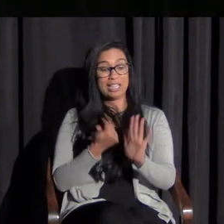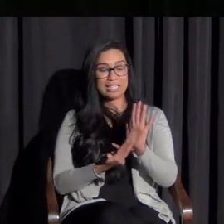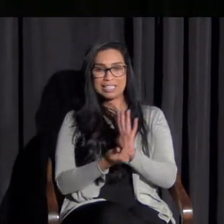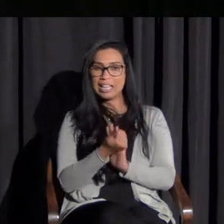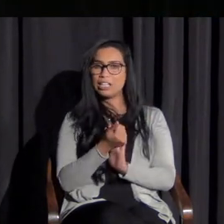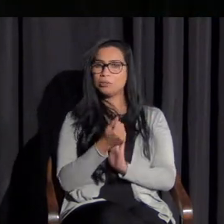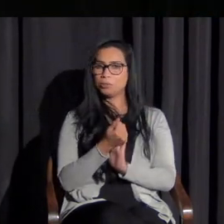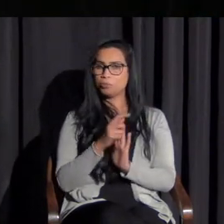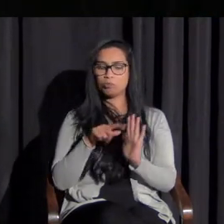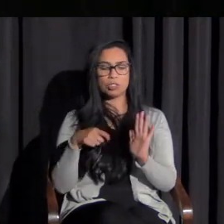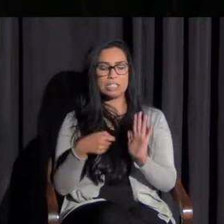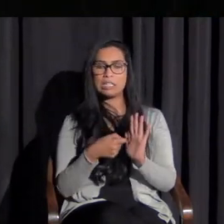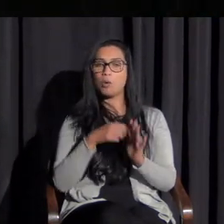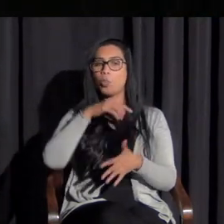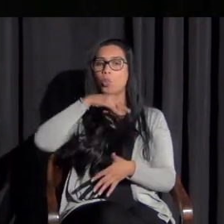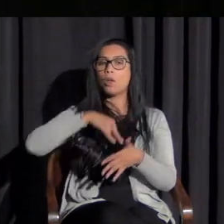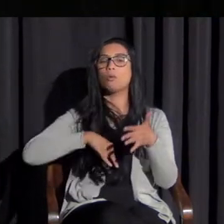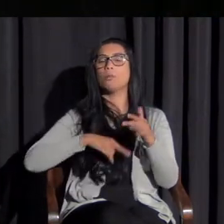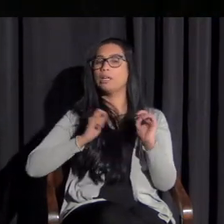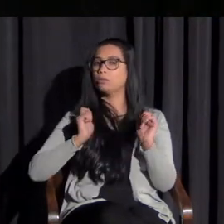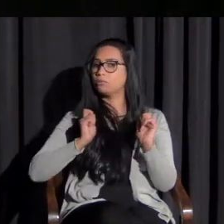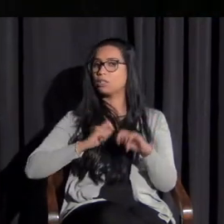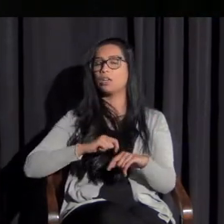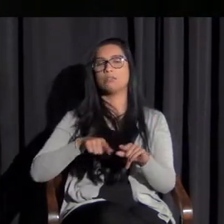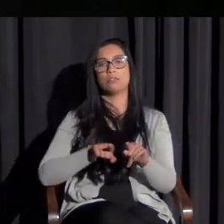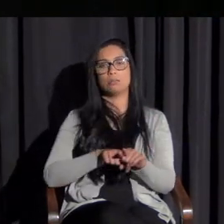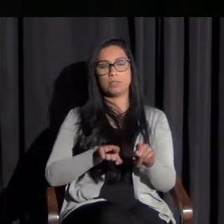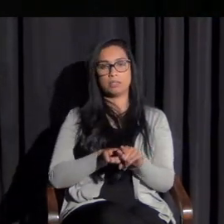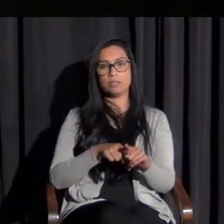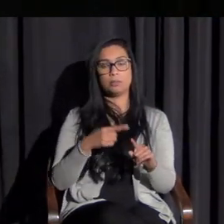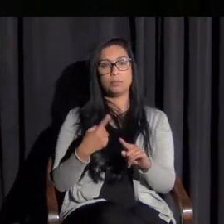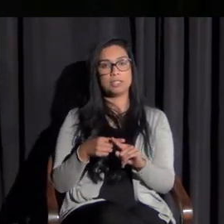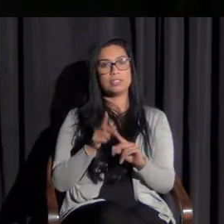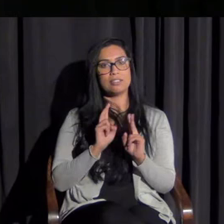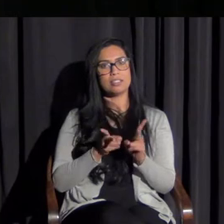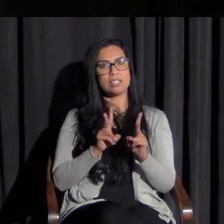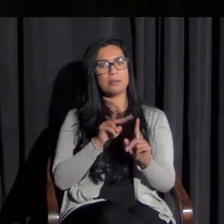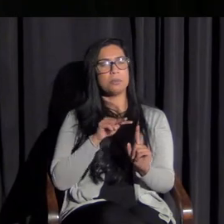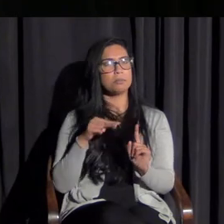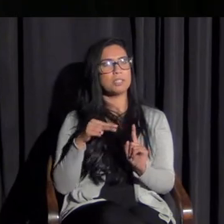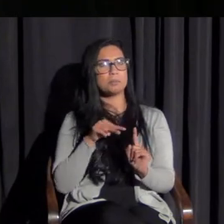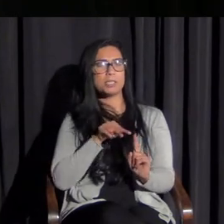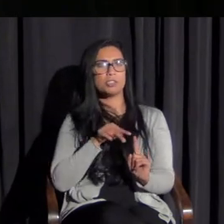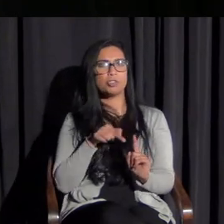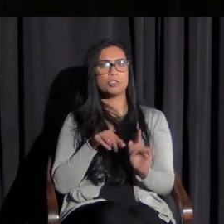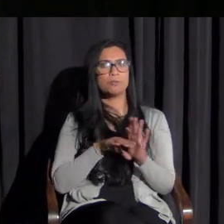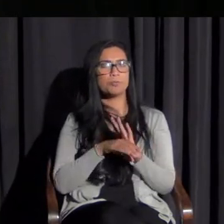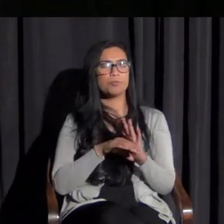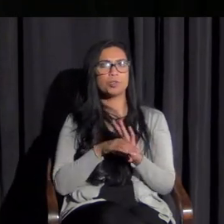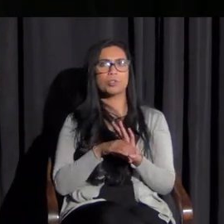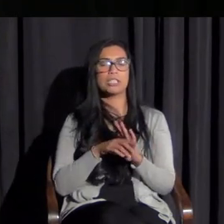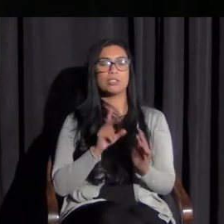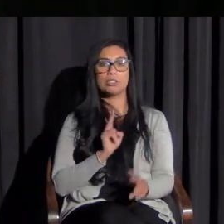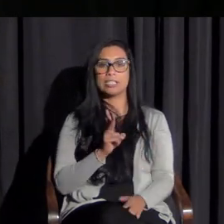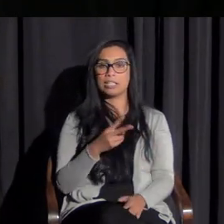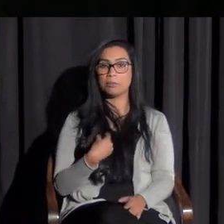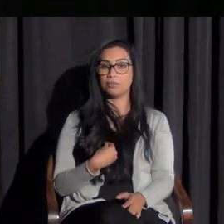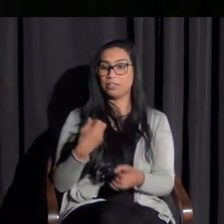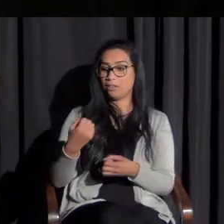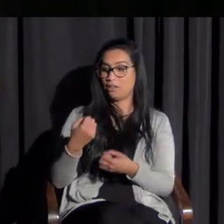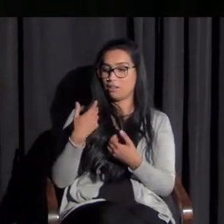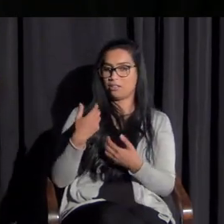aprendemos desde sempre, né? Por muito tempo, certa percepção, certa concepção, melhor dizendo,